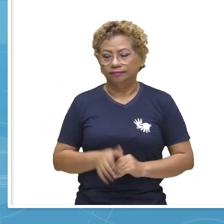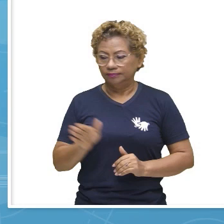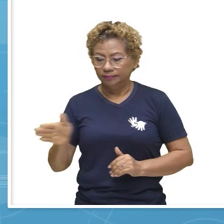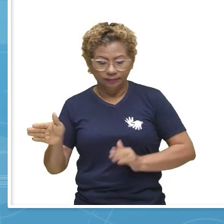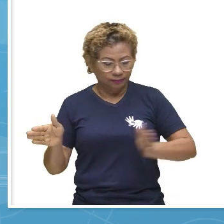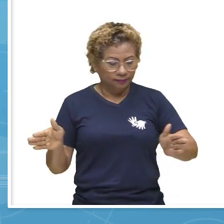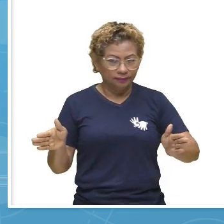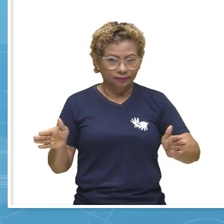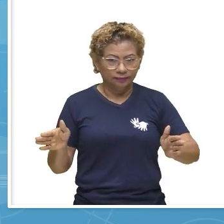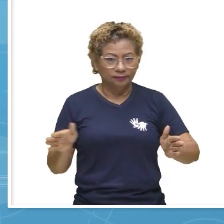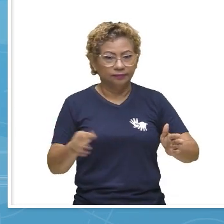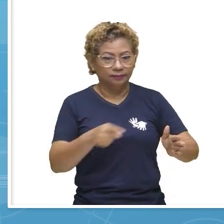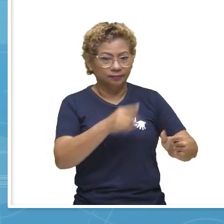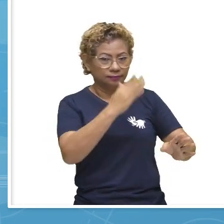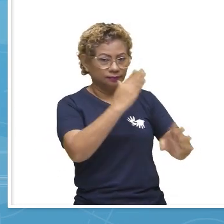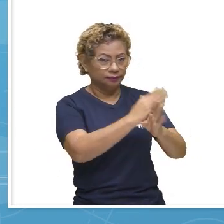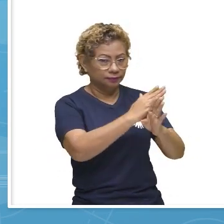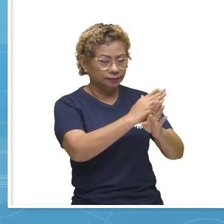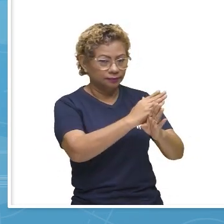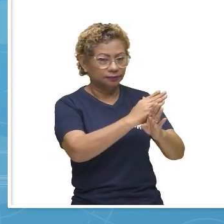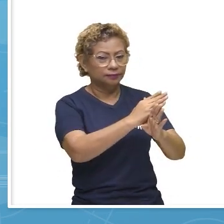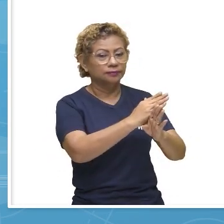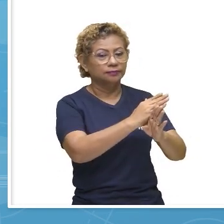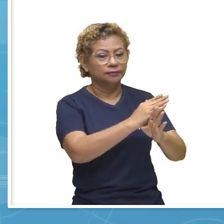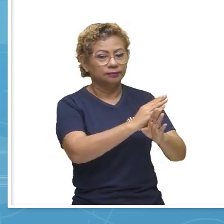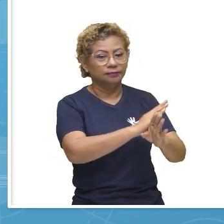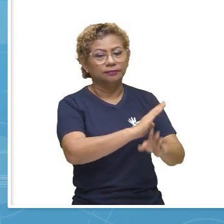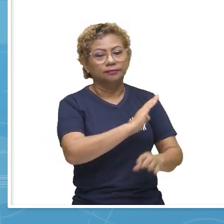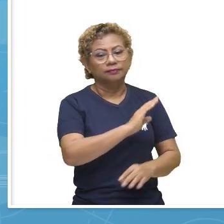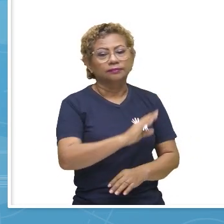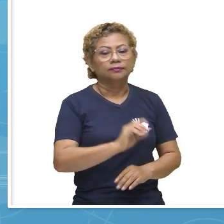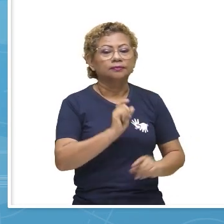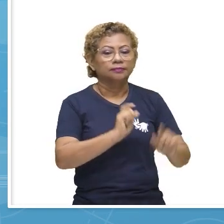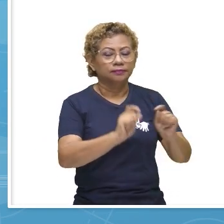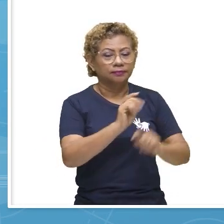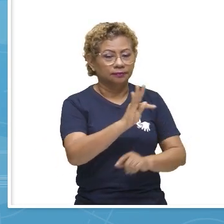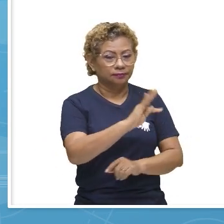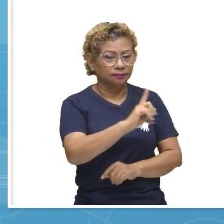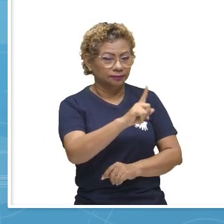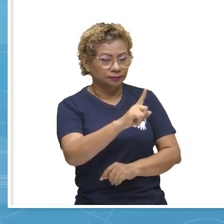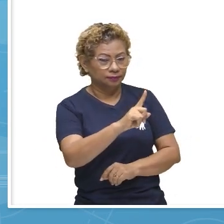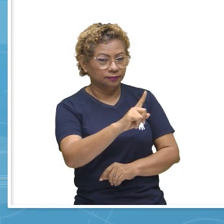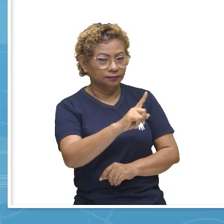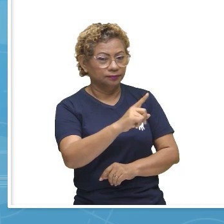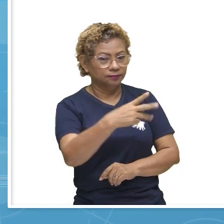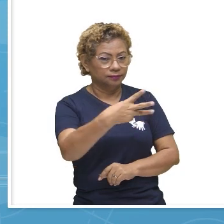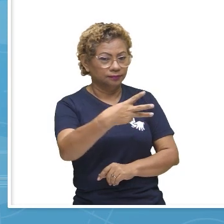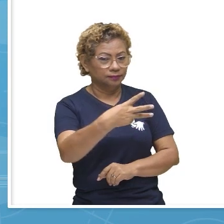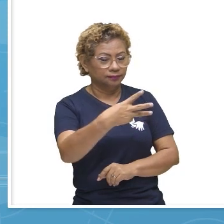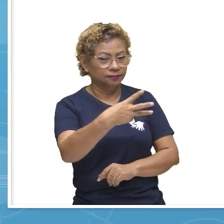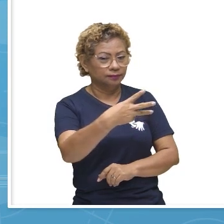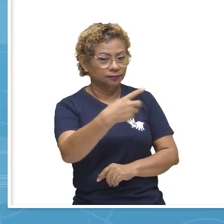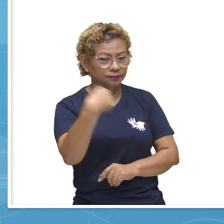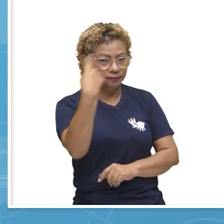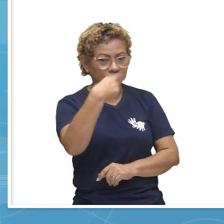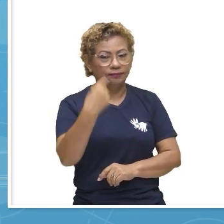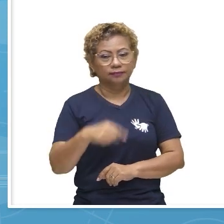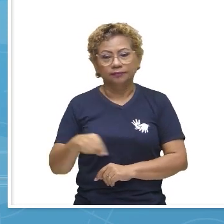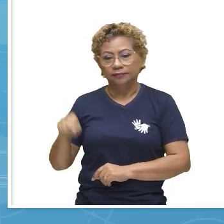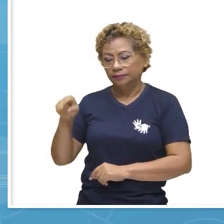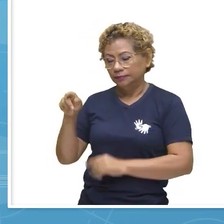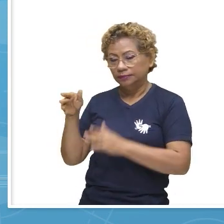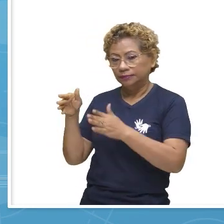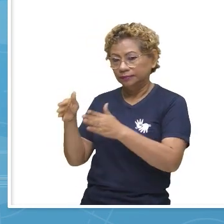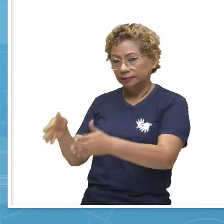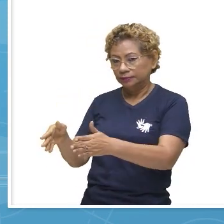horas. Existe tempo negativo? Não existe, né? Então, esse tempo aqui não